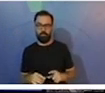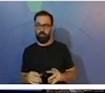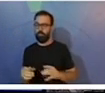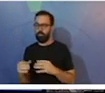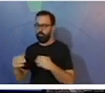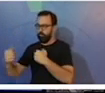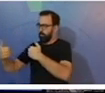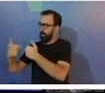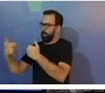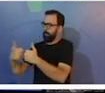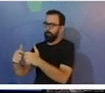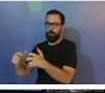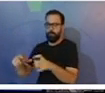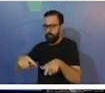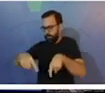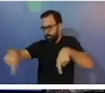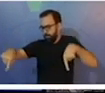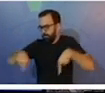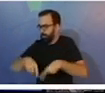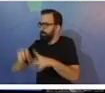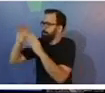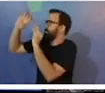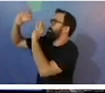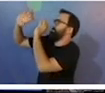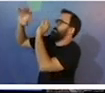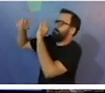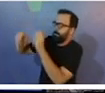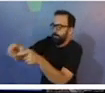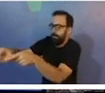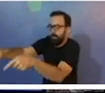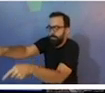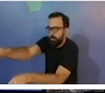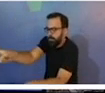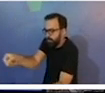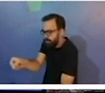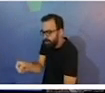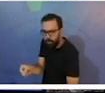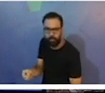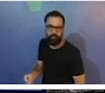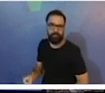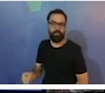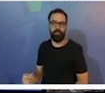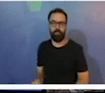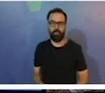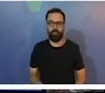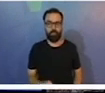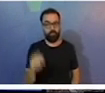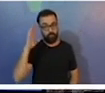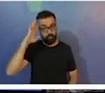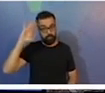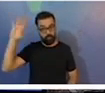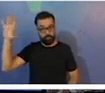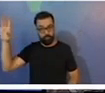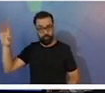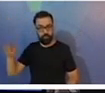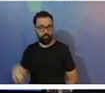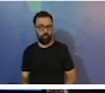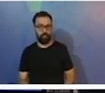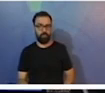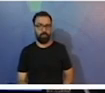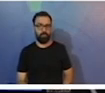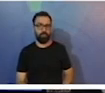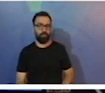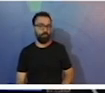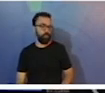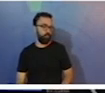ao prédio do observatório, passa essa linha, tá? É uma linha imaginária, lembram sempre, o planeta